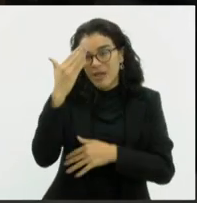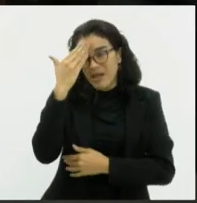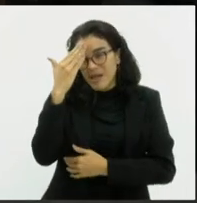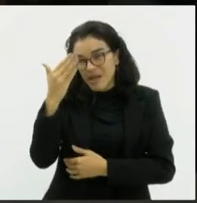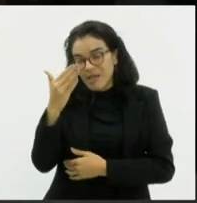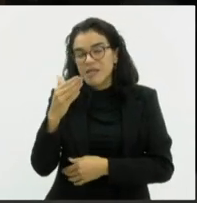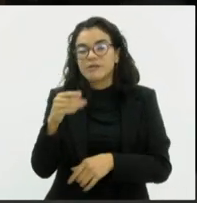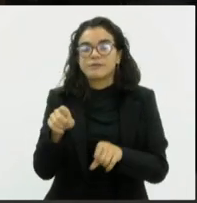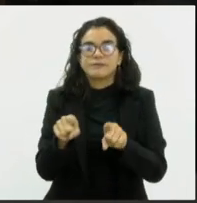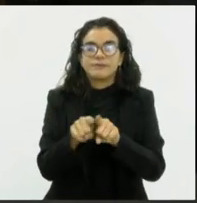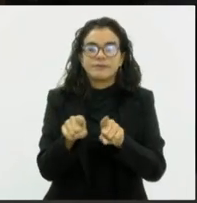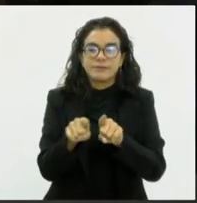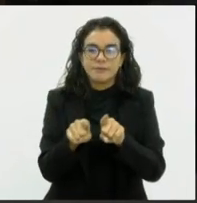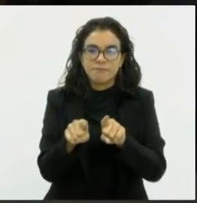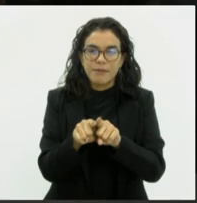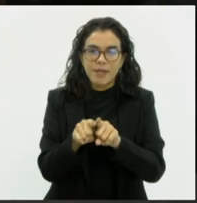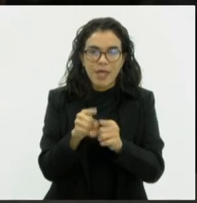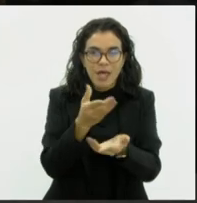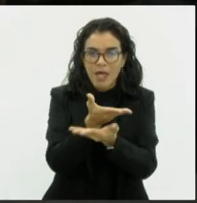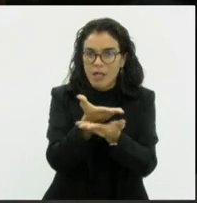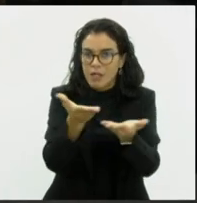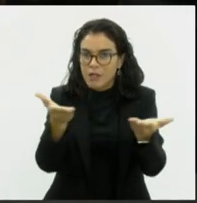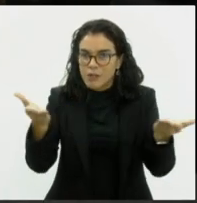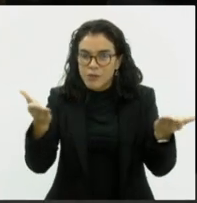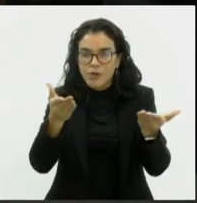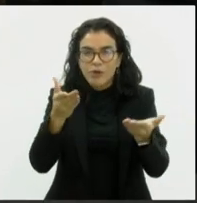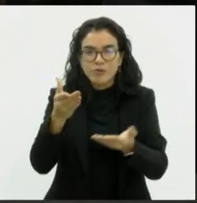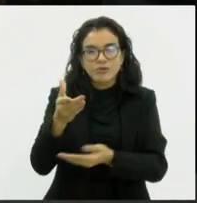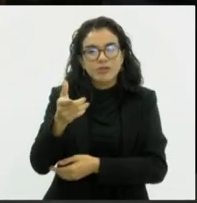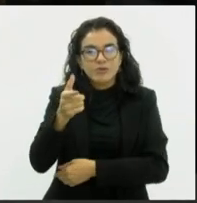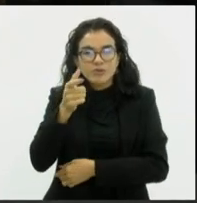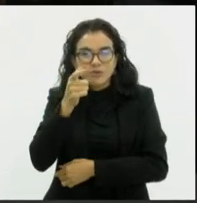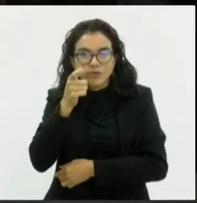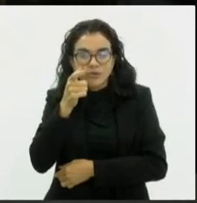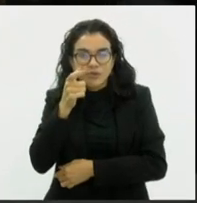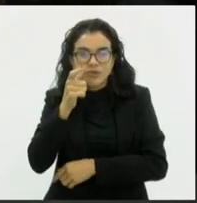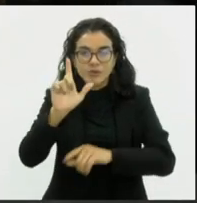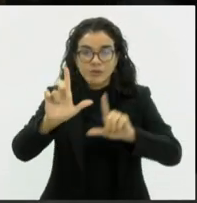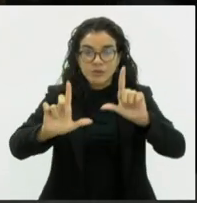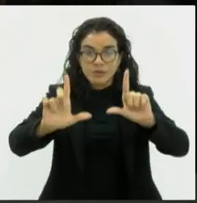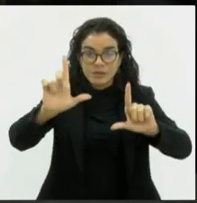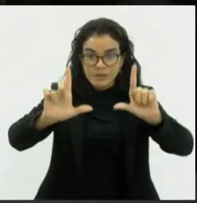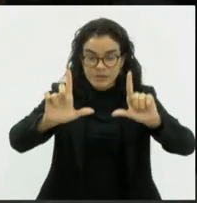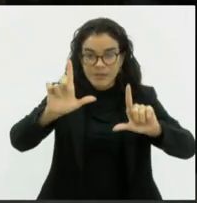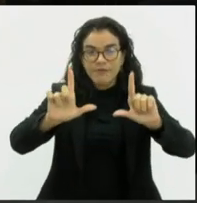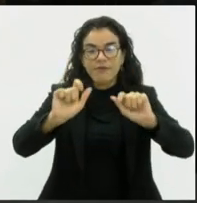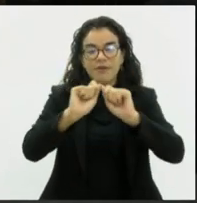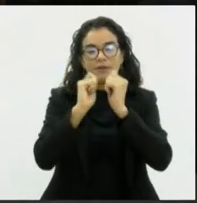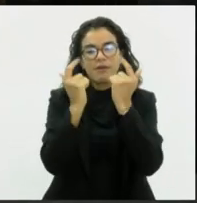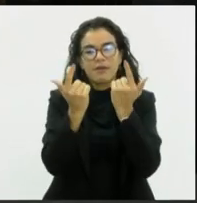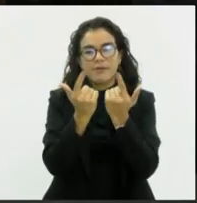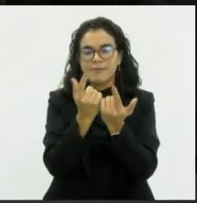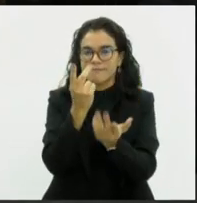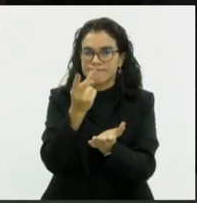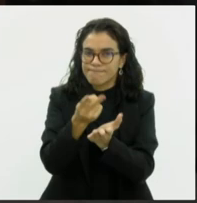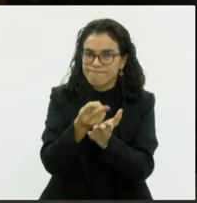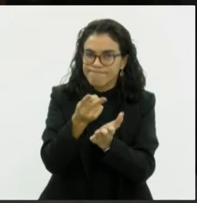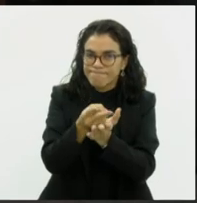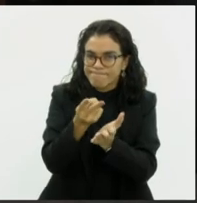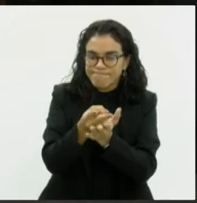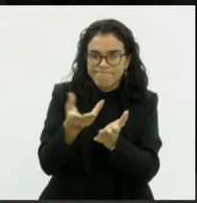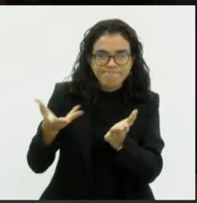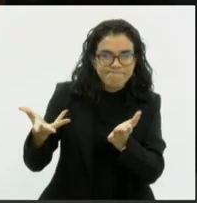também a todos que nos assistem ao vivo pela TV Alerge, que, como sempre, realiza